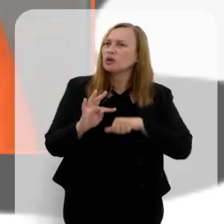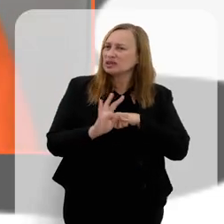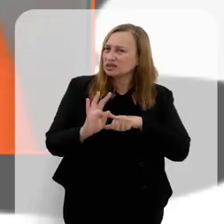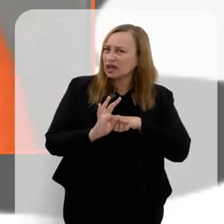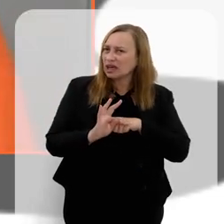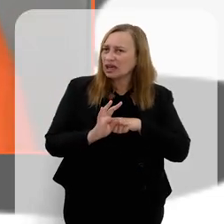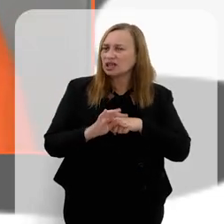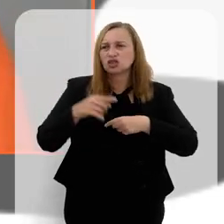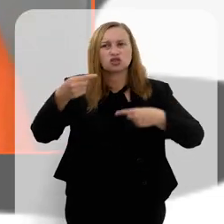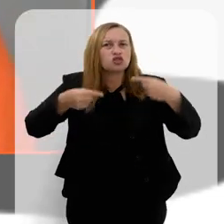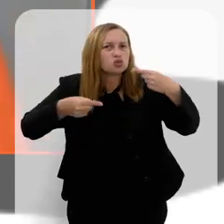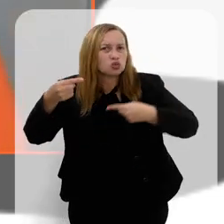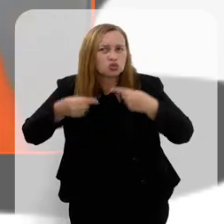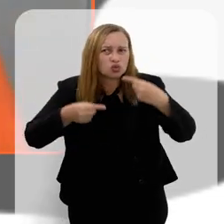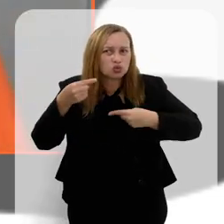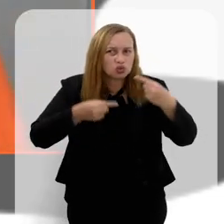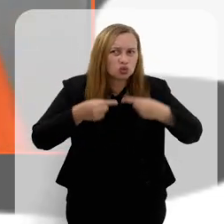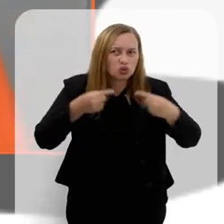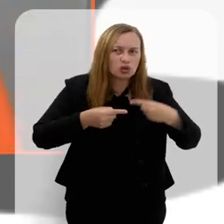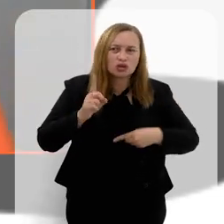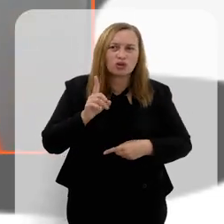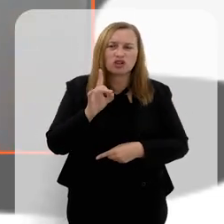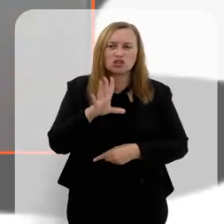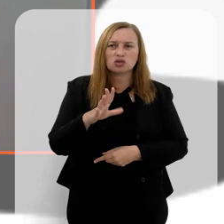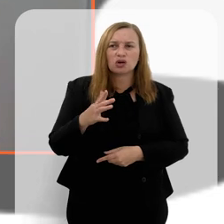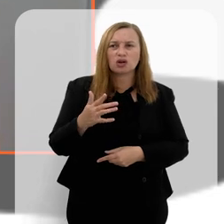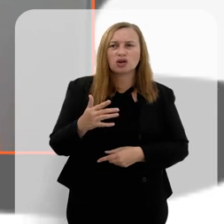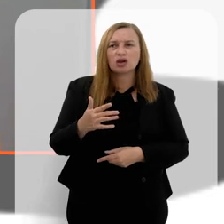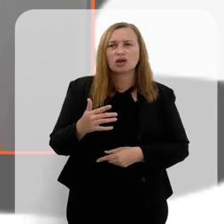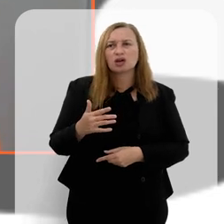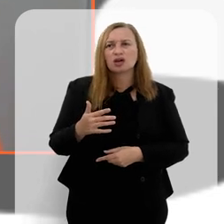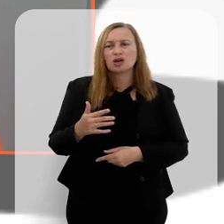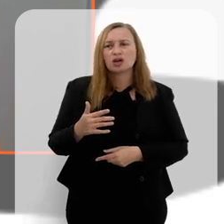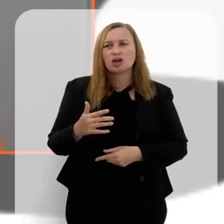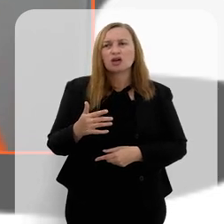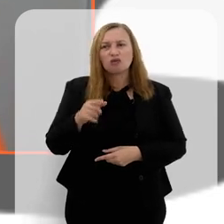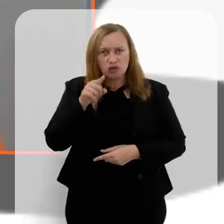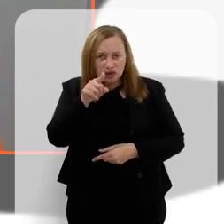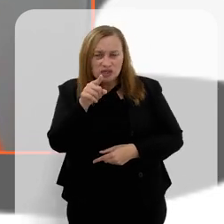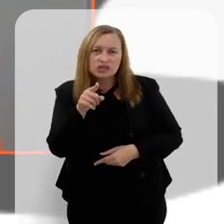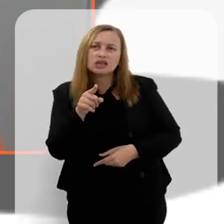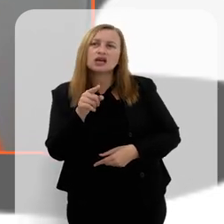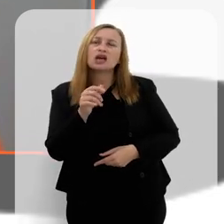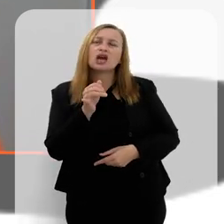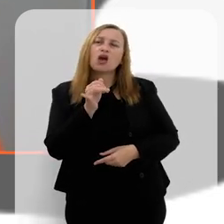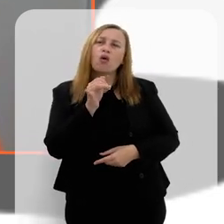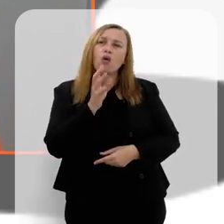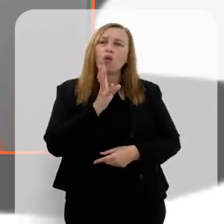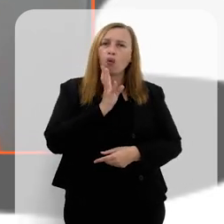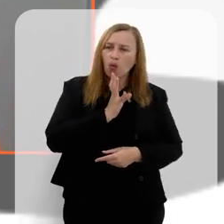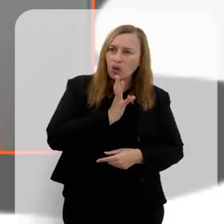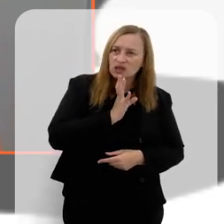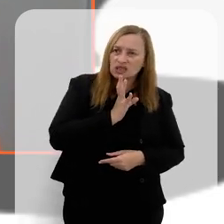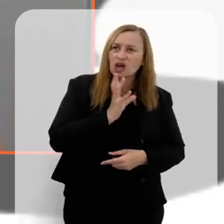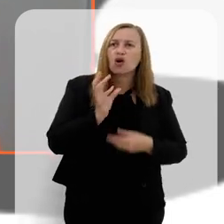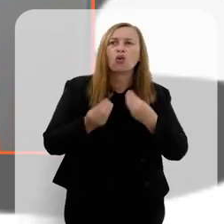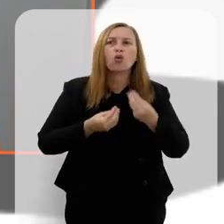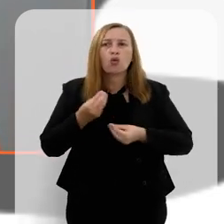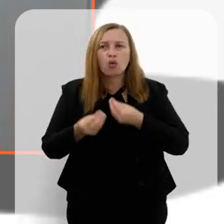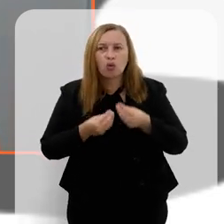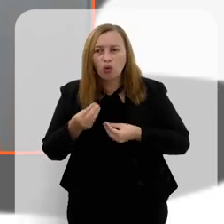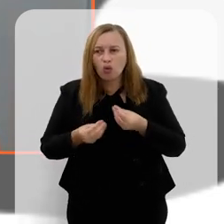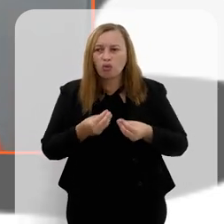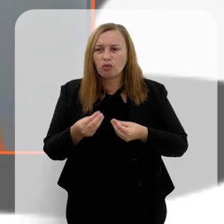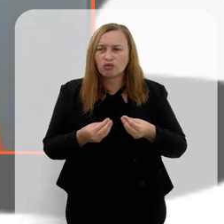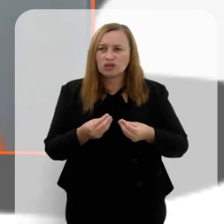tem uma técnica de debate, que aí não é só nesse, você, por exemplo, inclusive deve conhecer, como